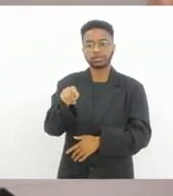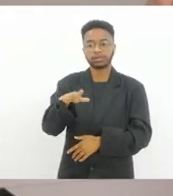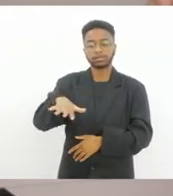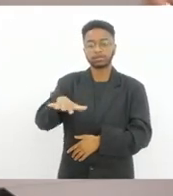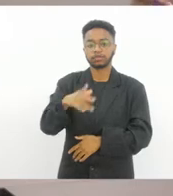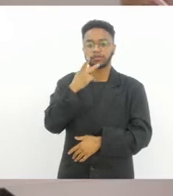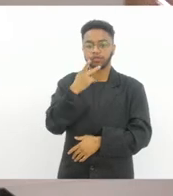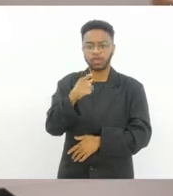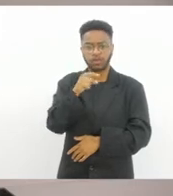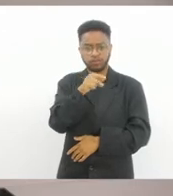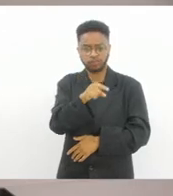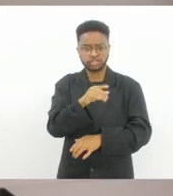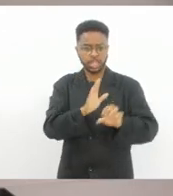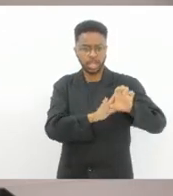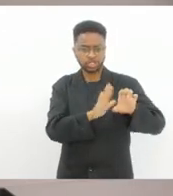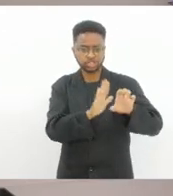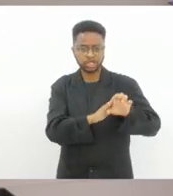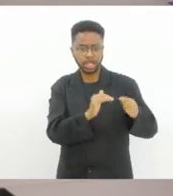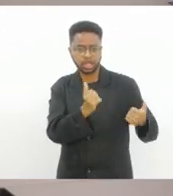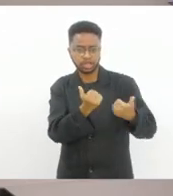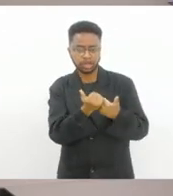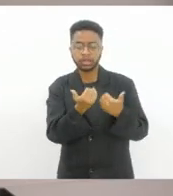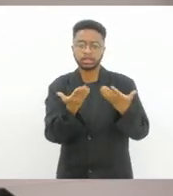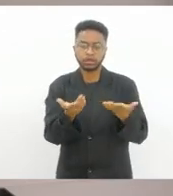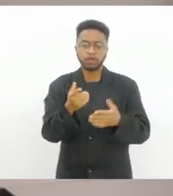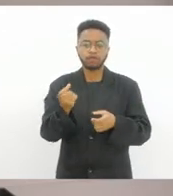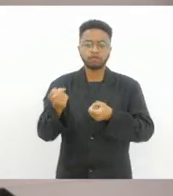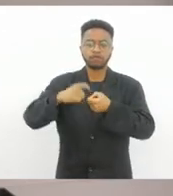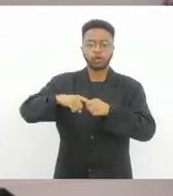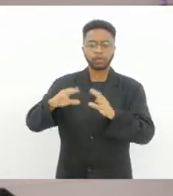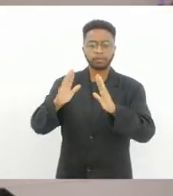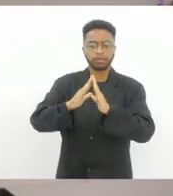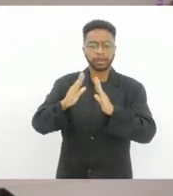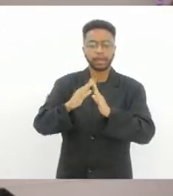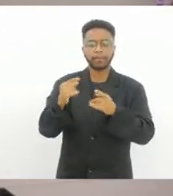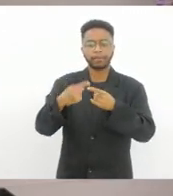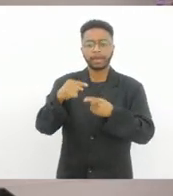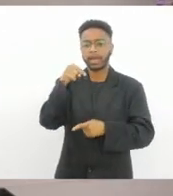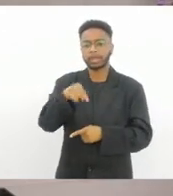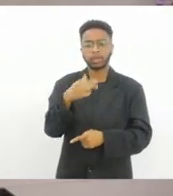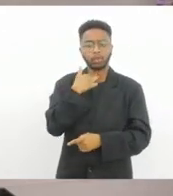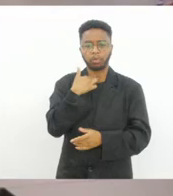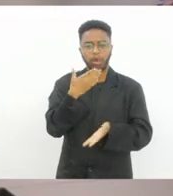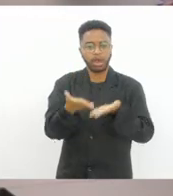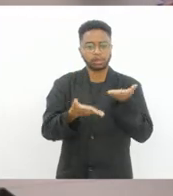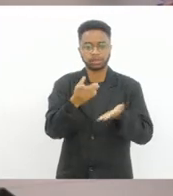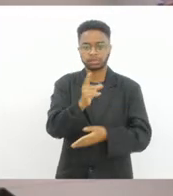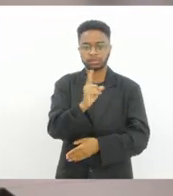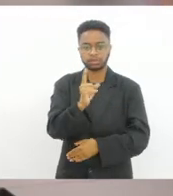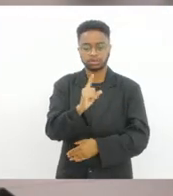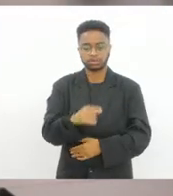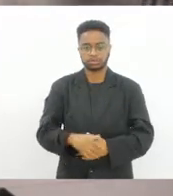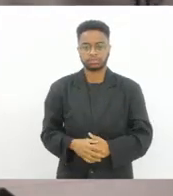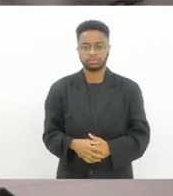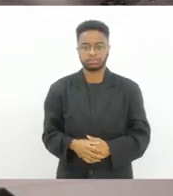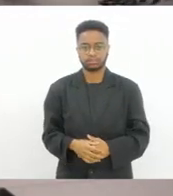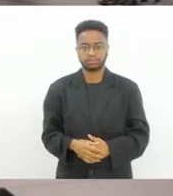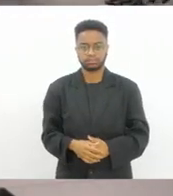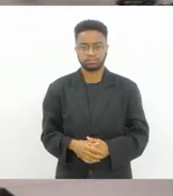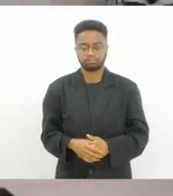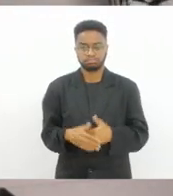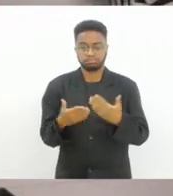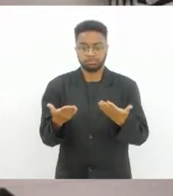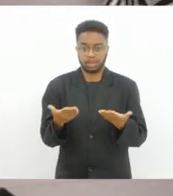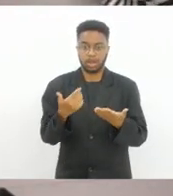você é de esquerda, então você vai para sua casa, porque a gente não pode atender aqui, não. Aí eu